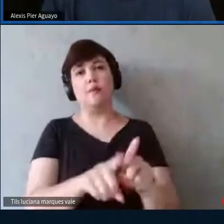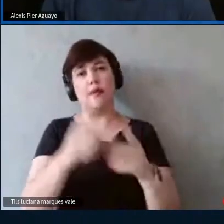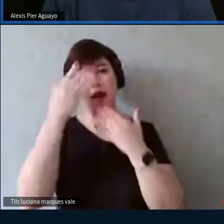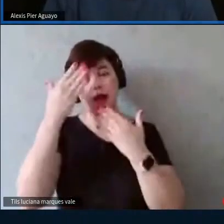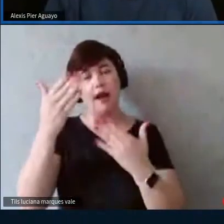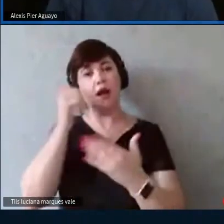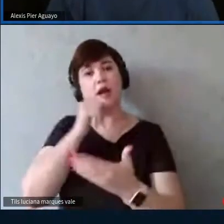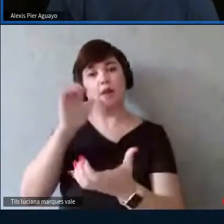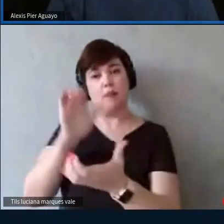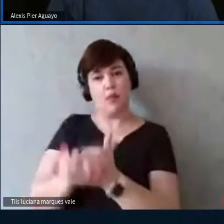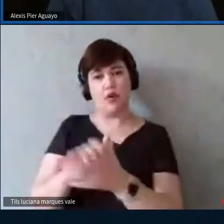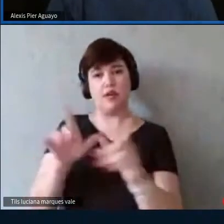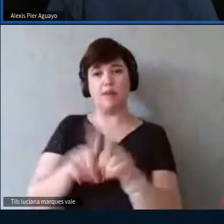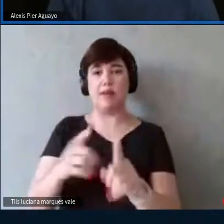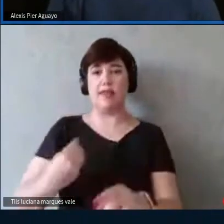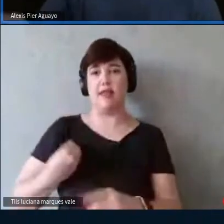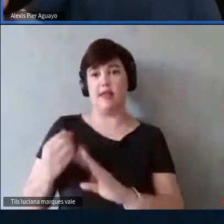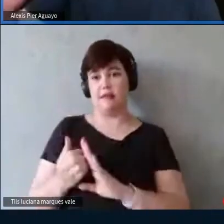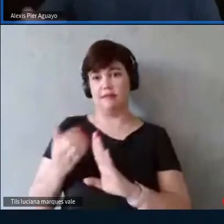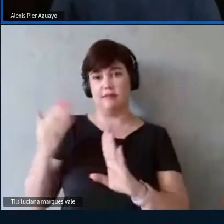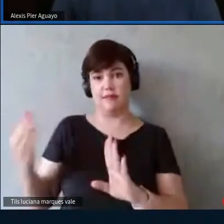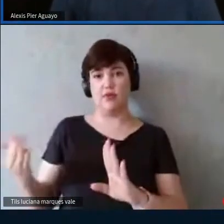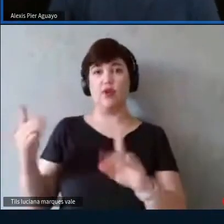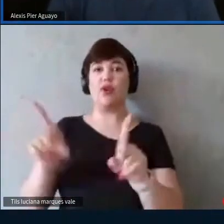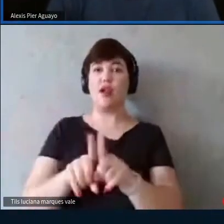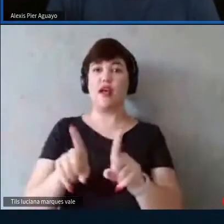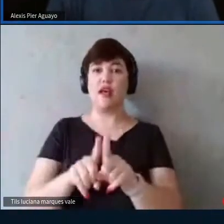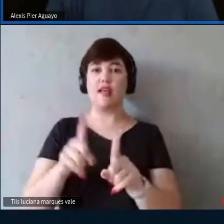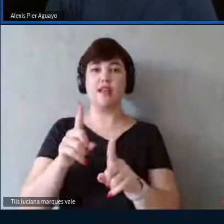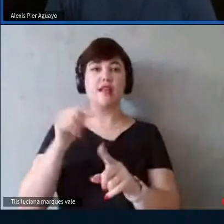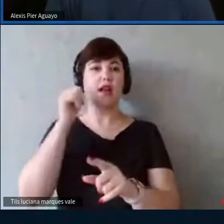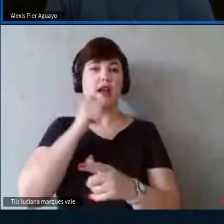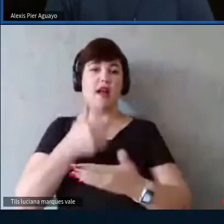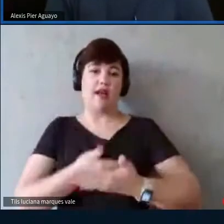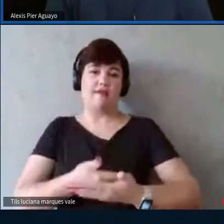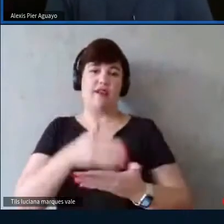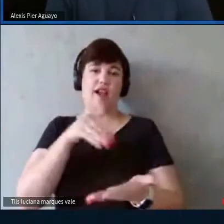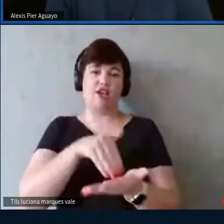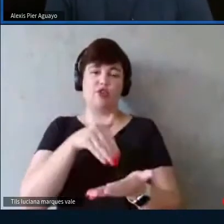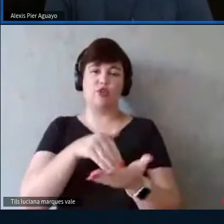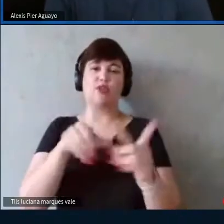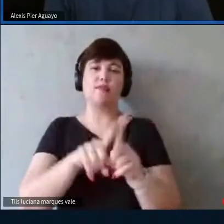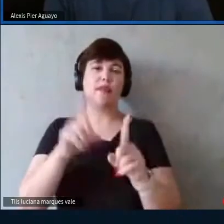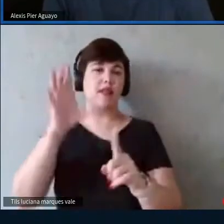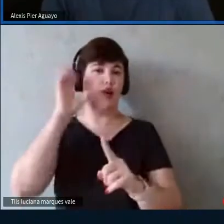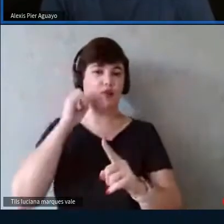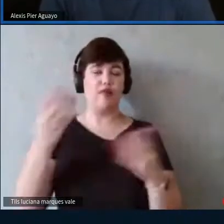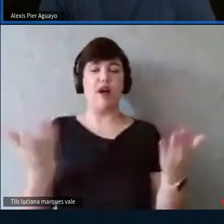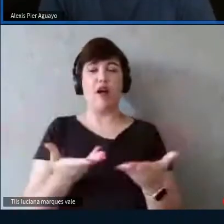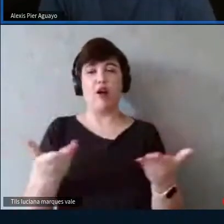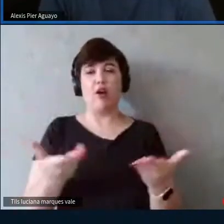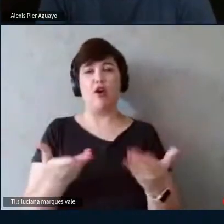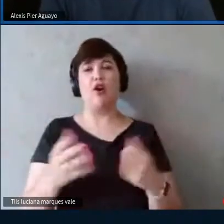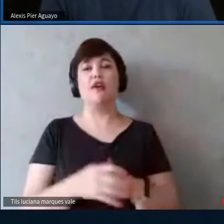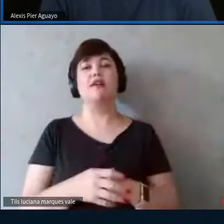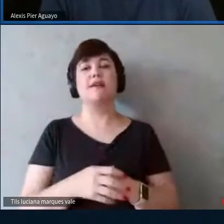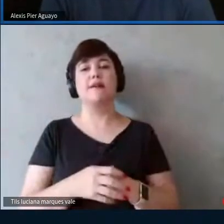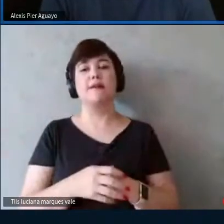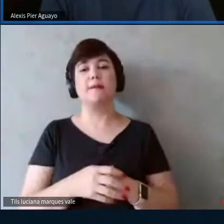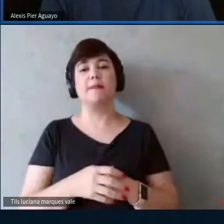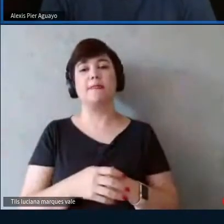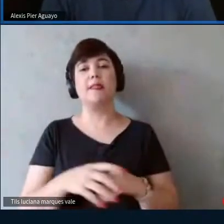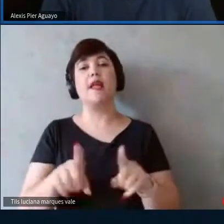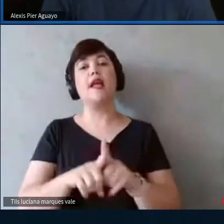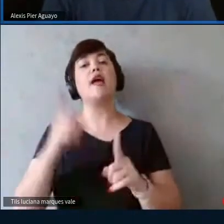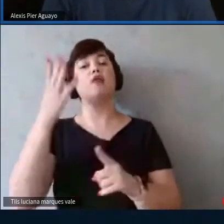minha esposa também, ela está aqui do meu lado, ali com a minha pequenininha, então ela está ouvindo o que eu estou dizendo. Eu